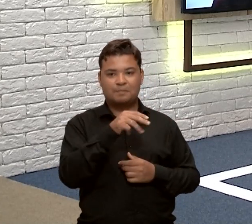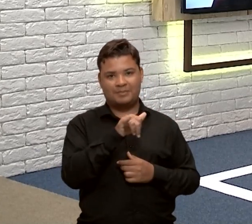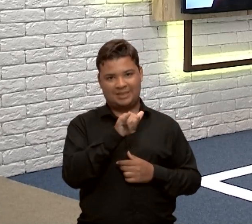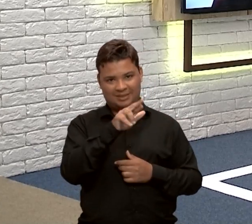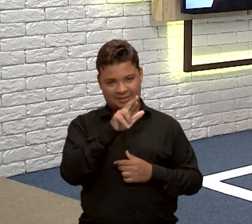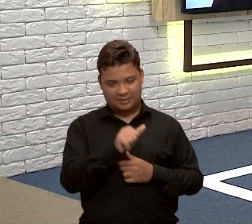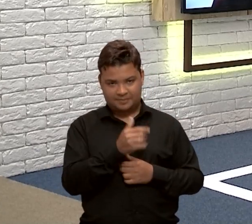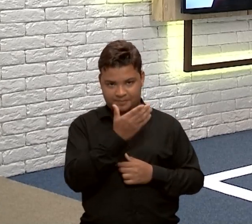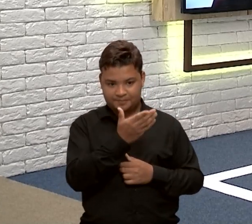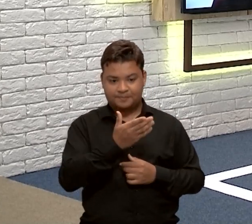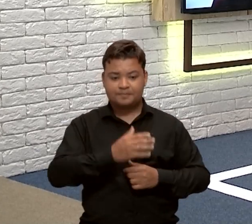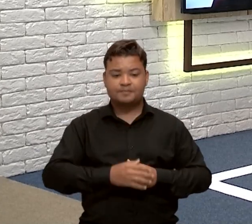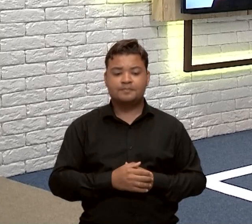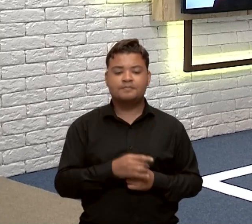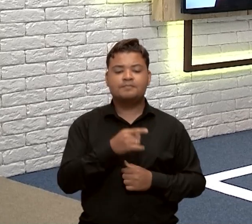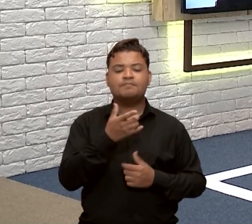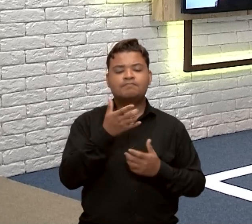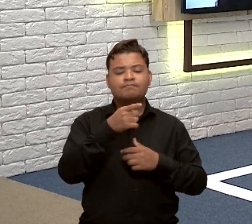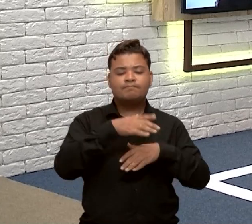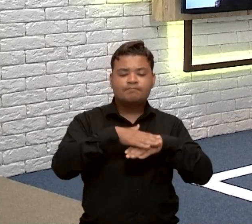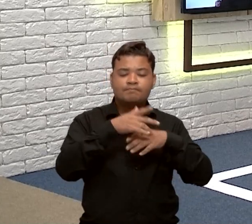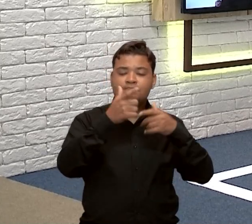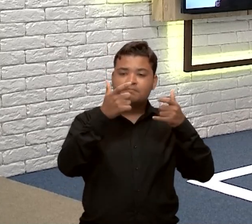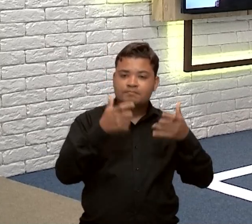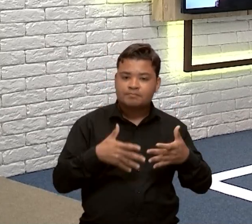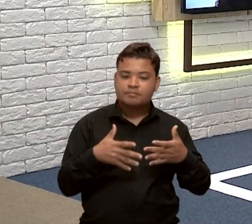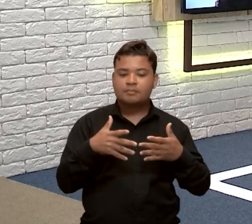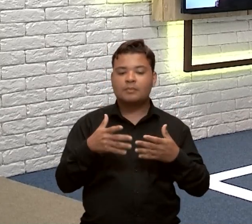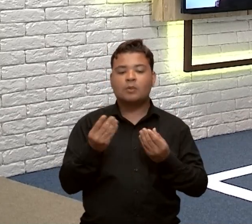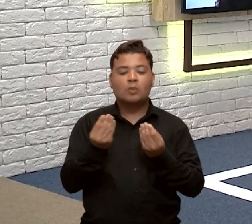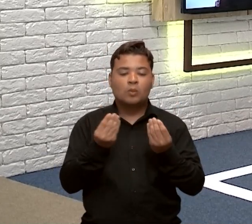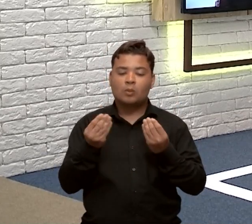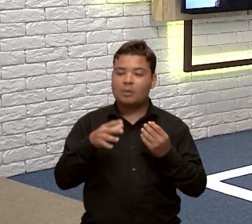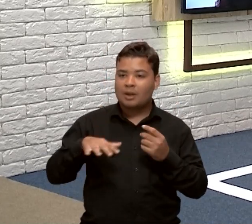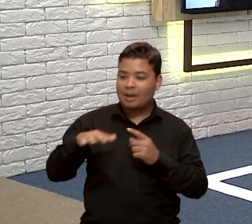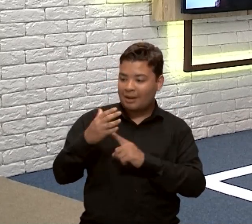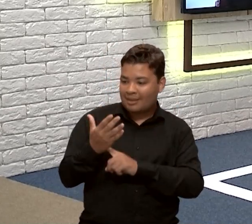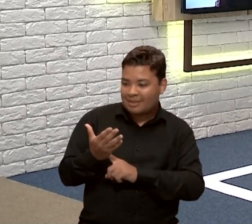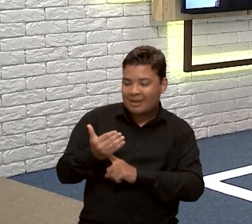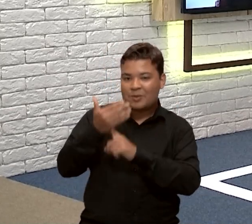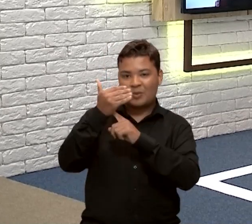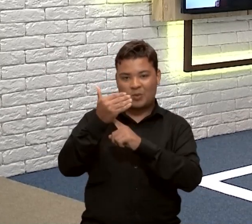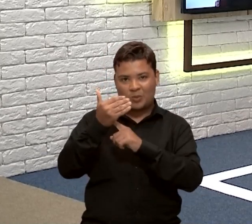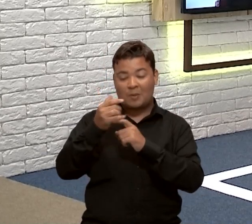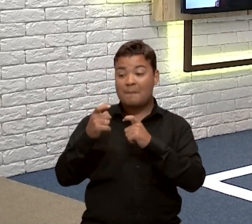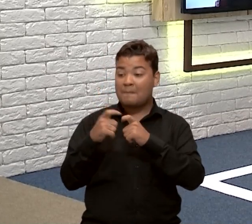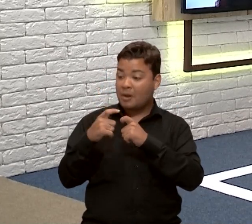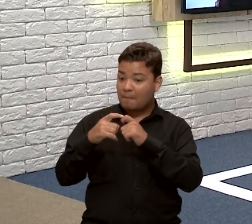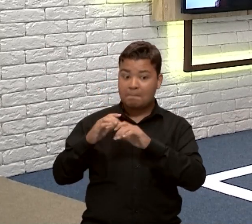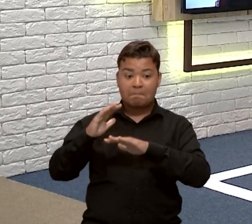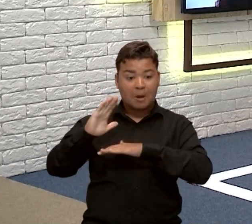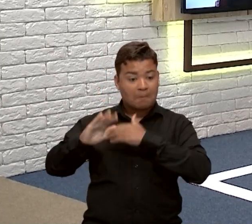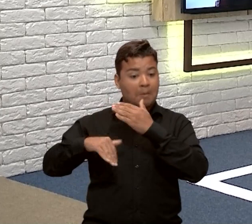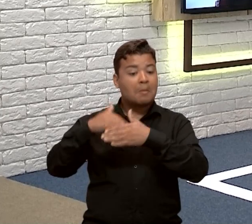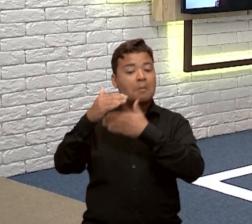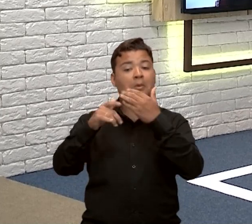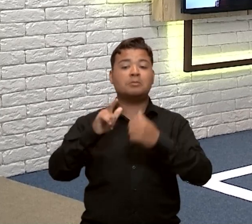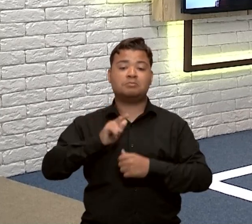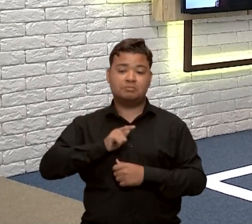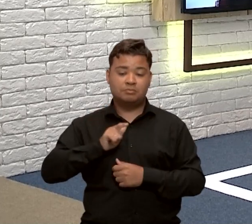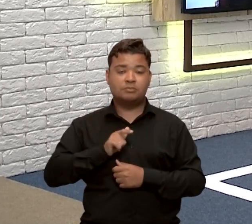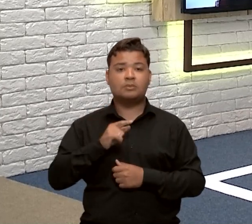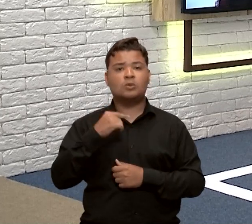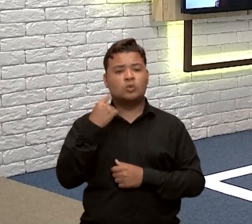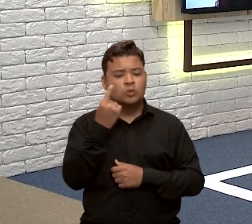um pouquinho das questões tecnológicas, da medicina, desse avanço que acaba fazendo com que a gente possa